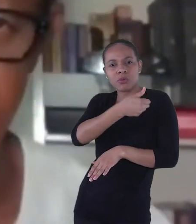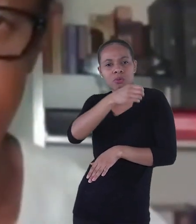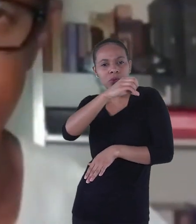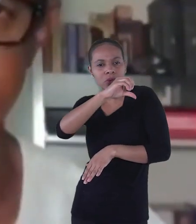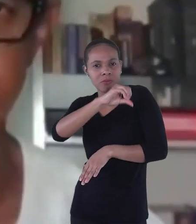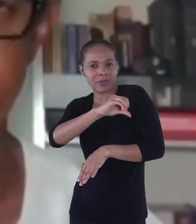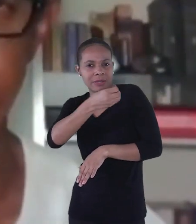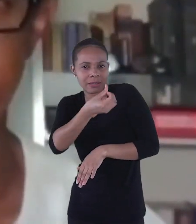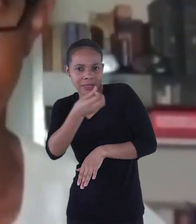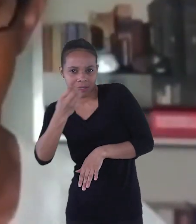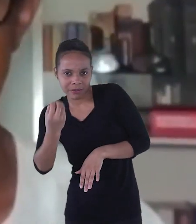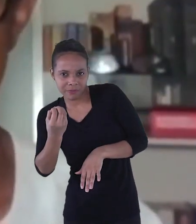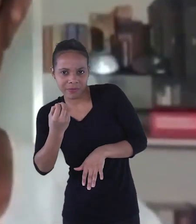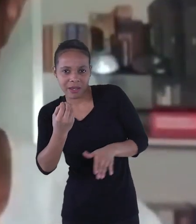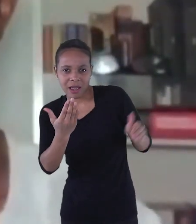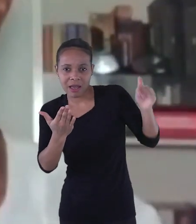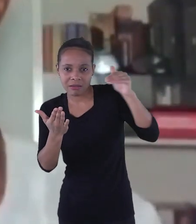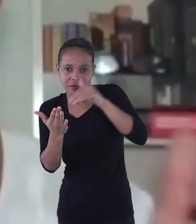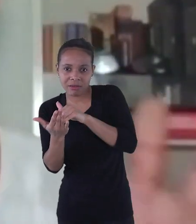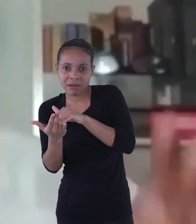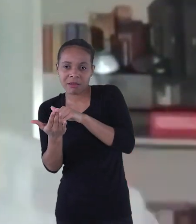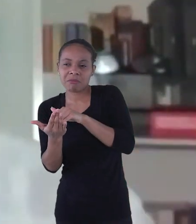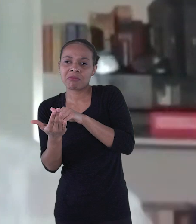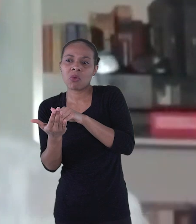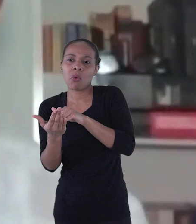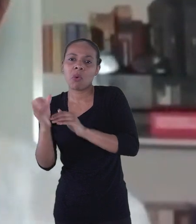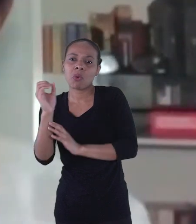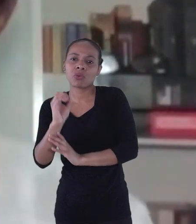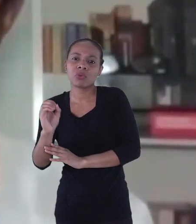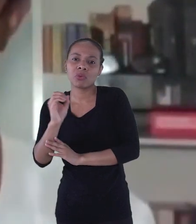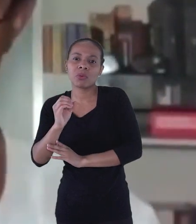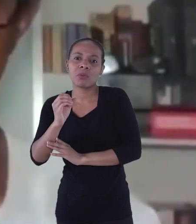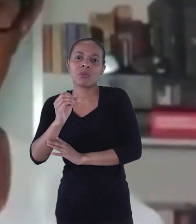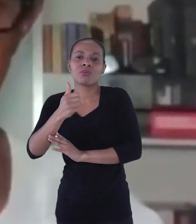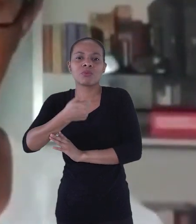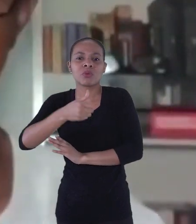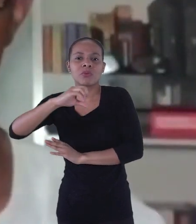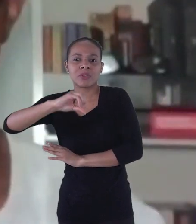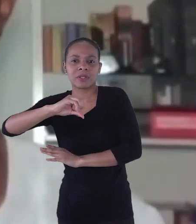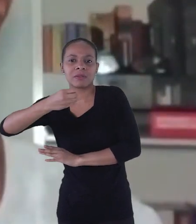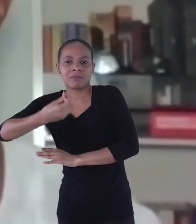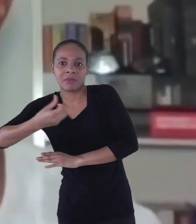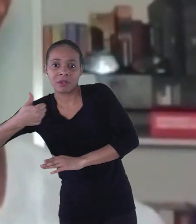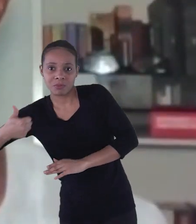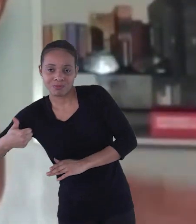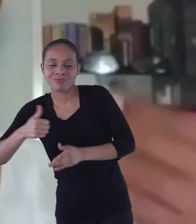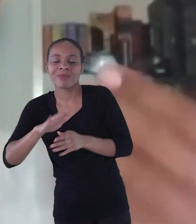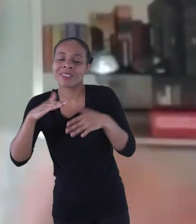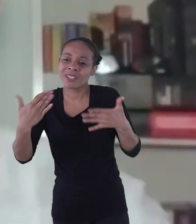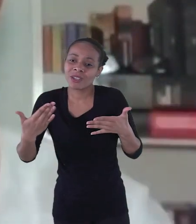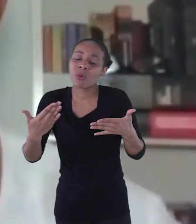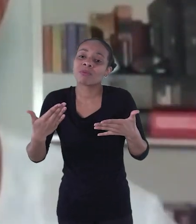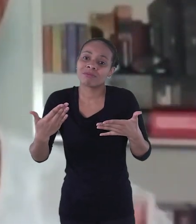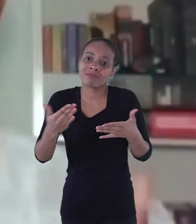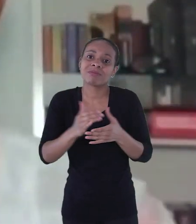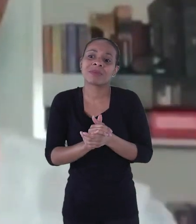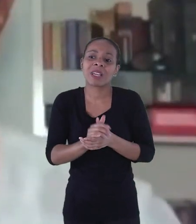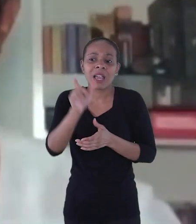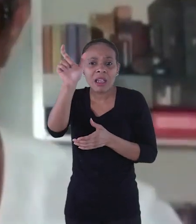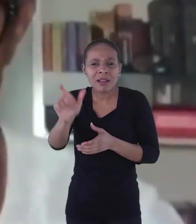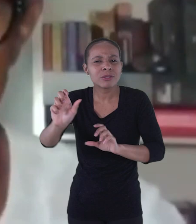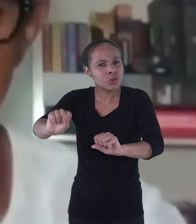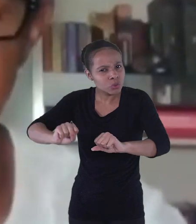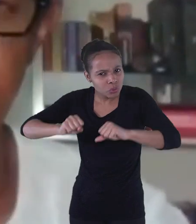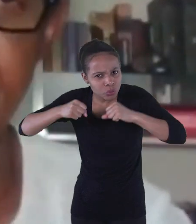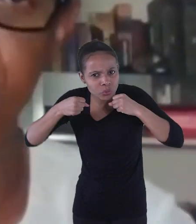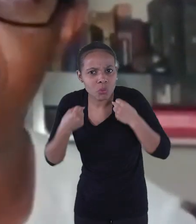para vocês terem ideia, né? E aí ficou esse fosso. Depois, quer dizer, a Carolina empenhou